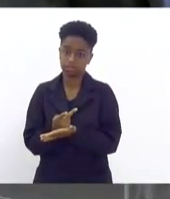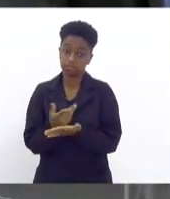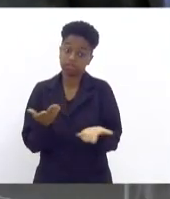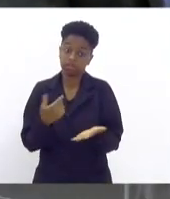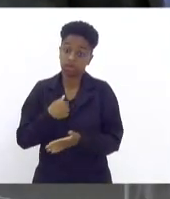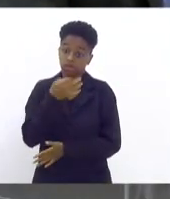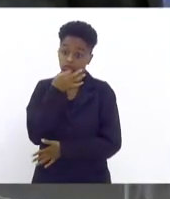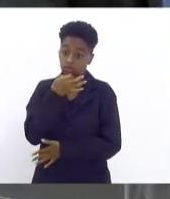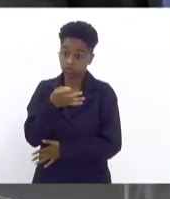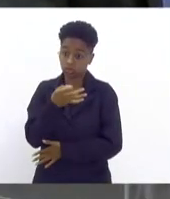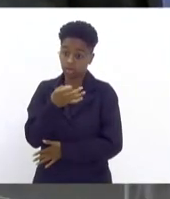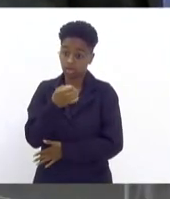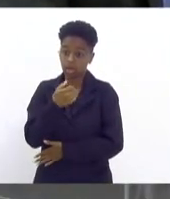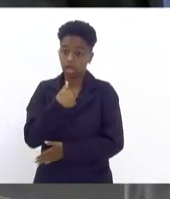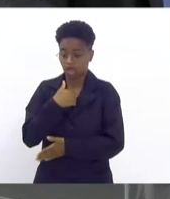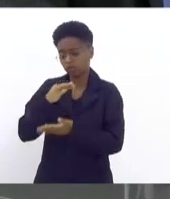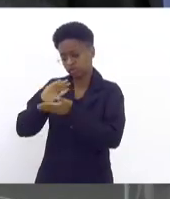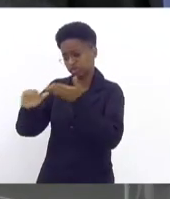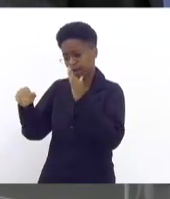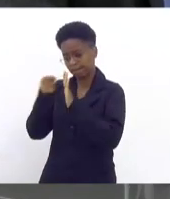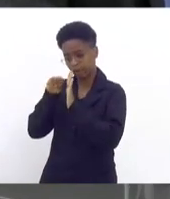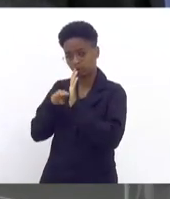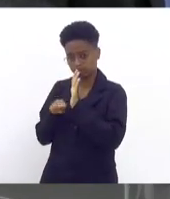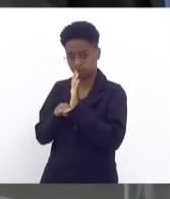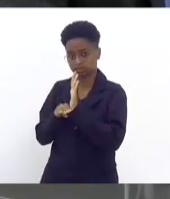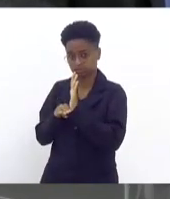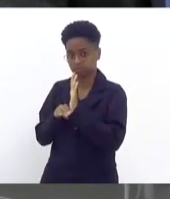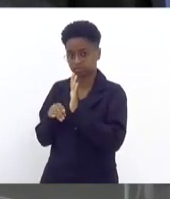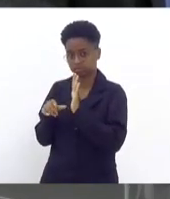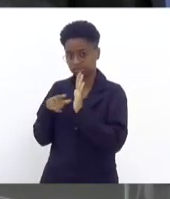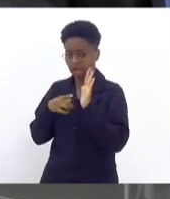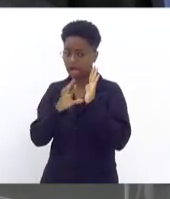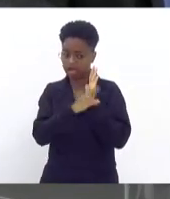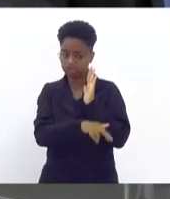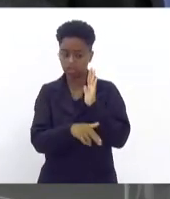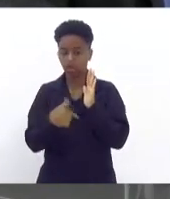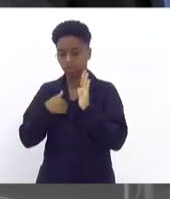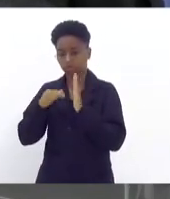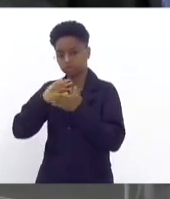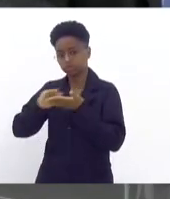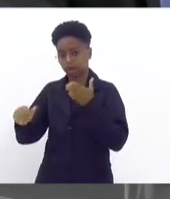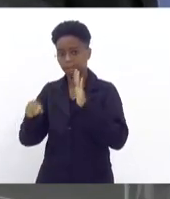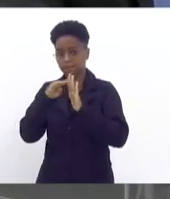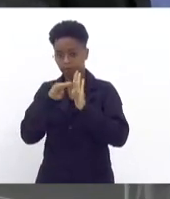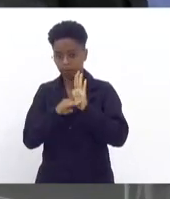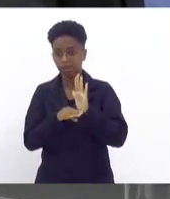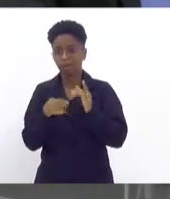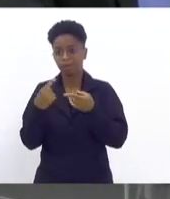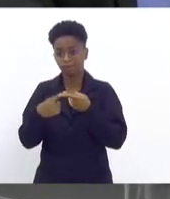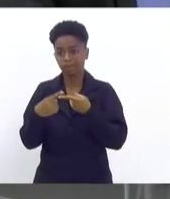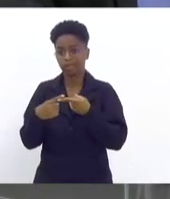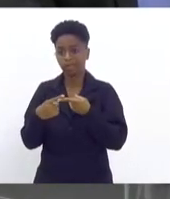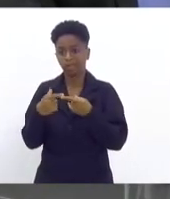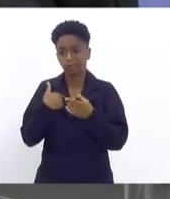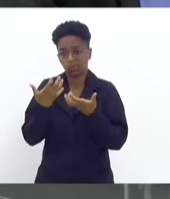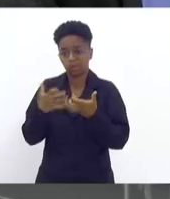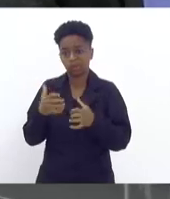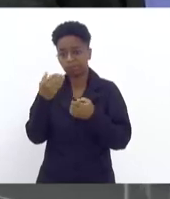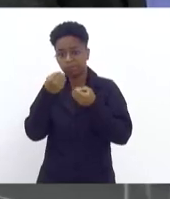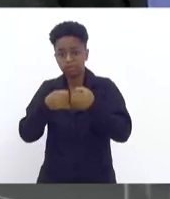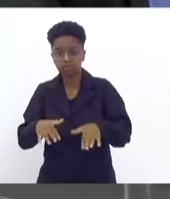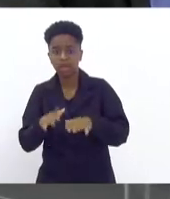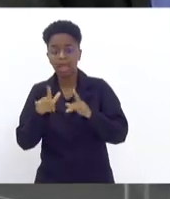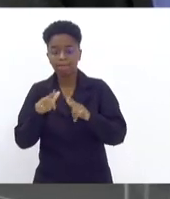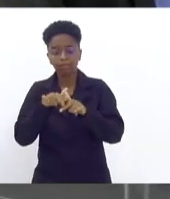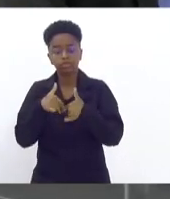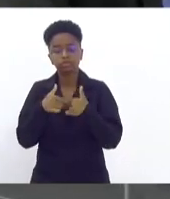Vossa Excelência. Eu vou retirar o projeto de pauta. Que assiste razão, Vossa Excelência, e a razão do parecer pela constitucionalidade, não pela prejudicabilidade, foi razão do projeto